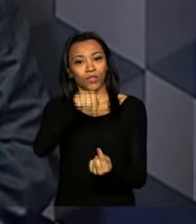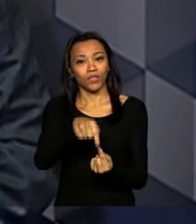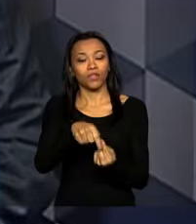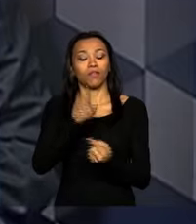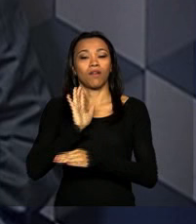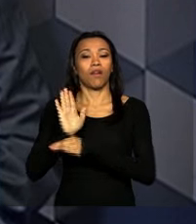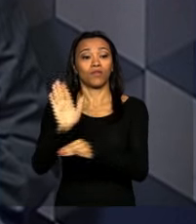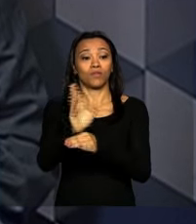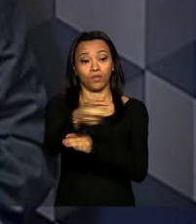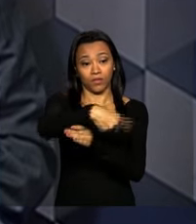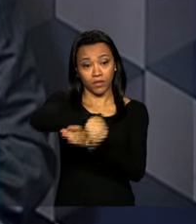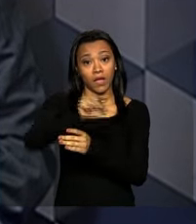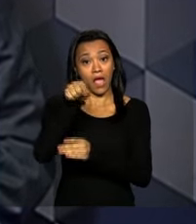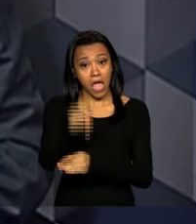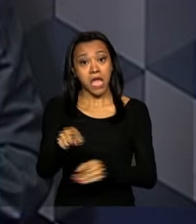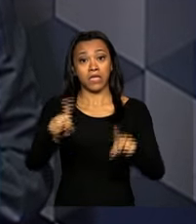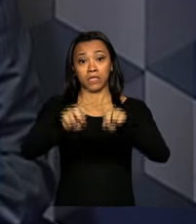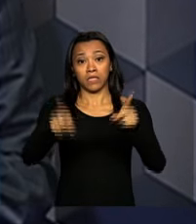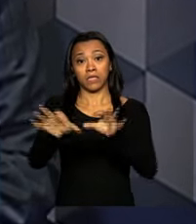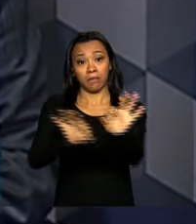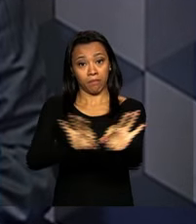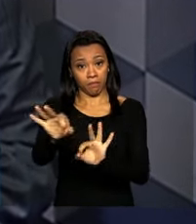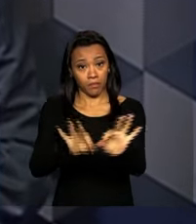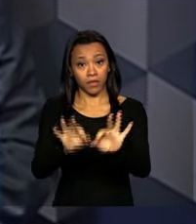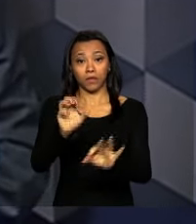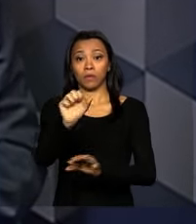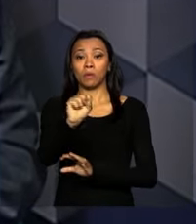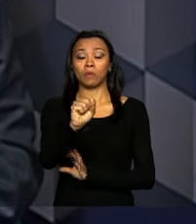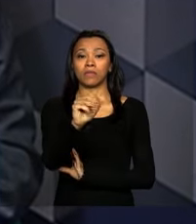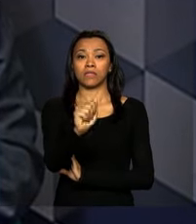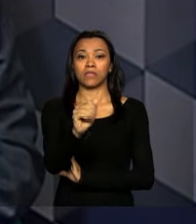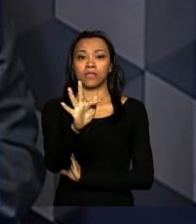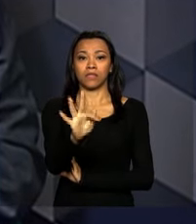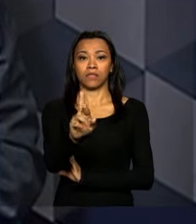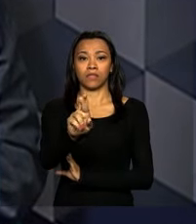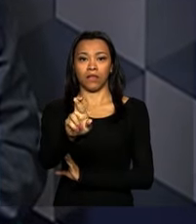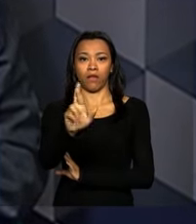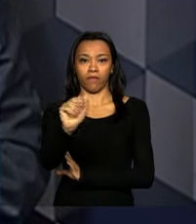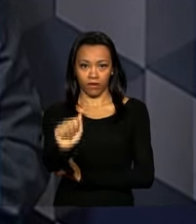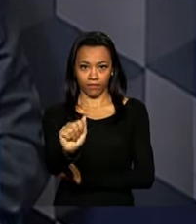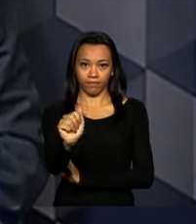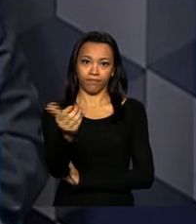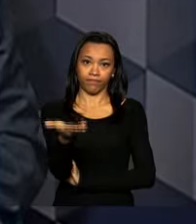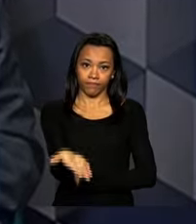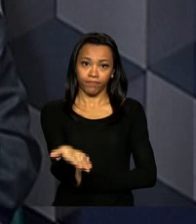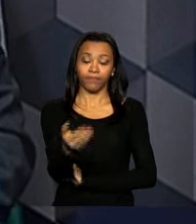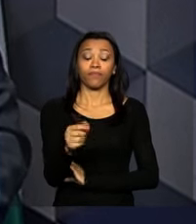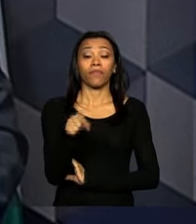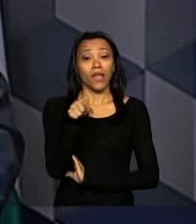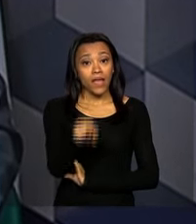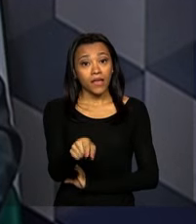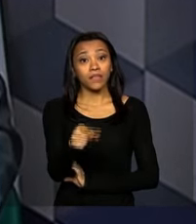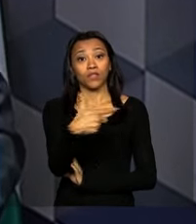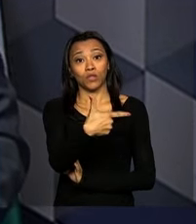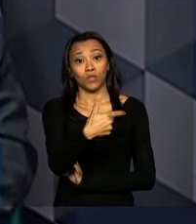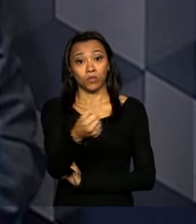com esse Plano Safra. É com muita satisfação que estamos começando mais um Plano Safra, o do ciclo